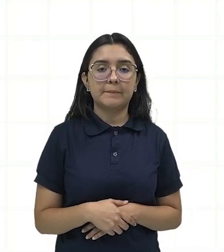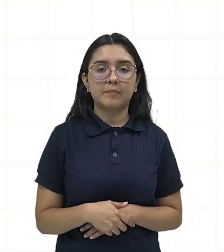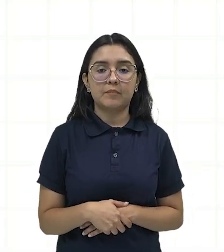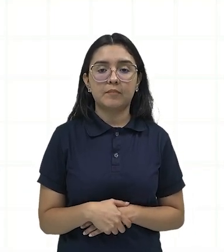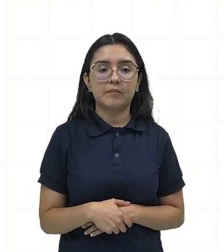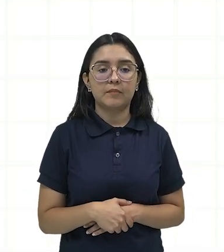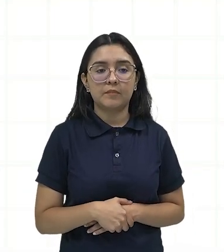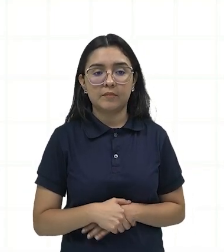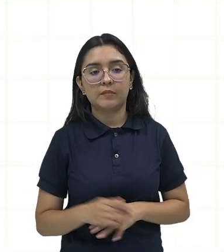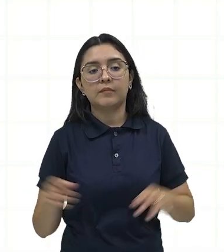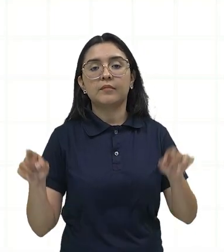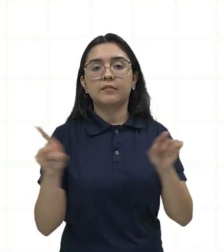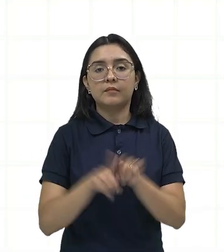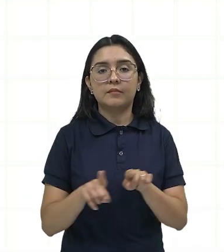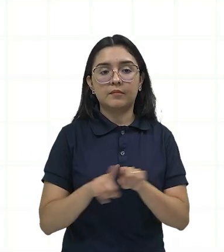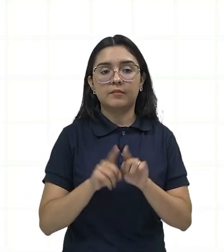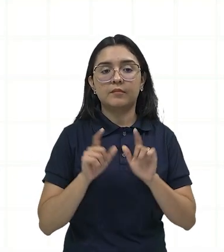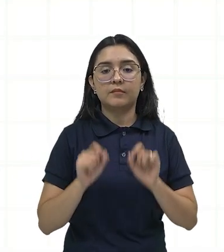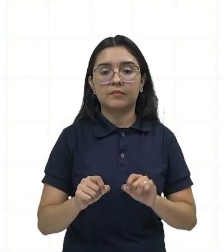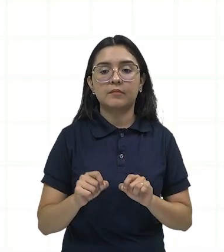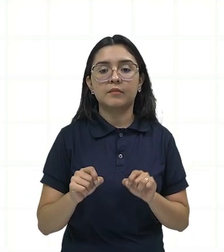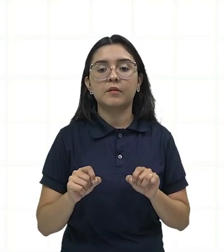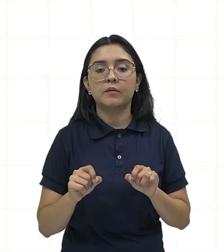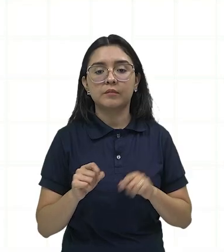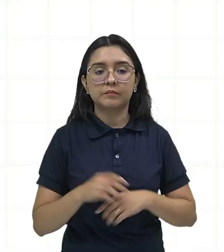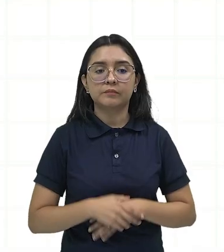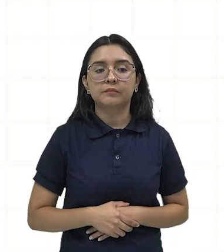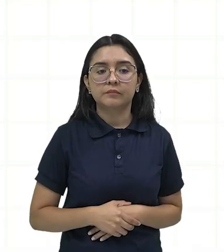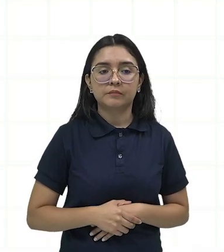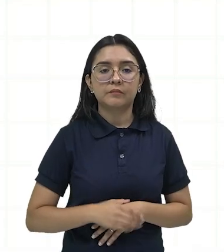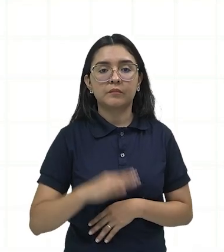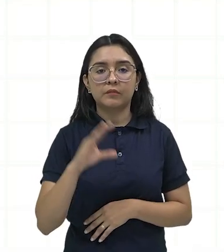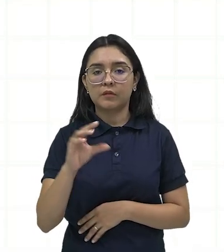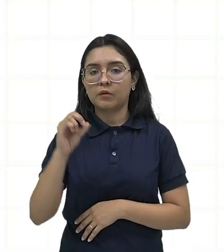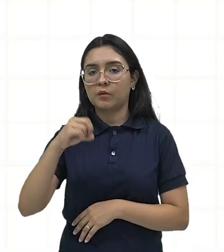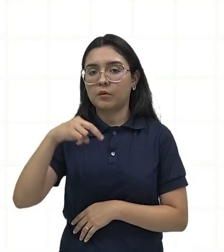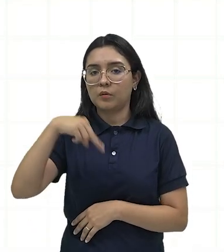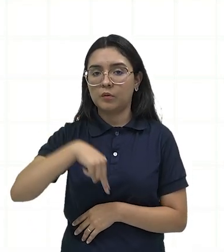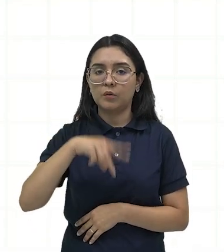a condutividade, né? A condutividade,